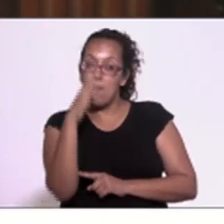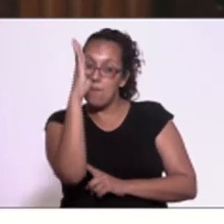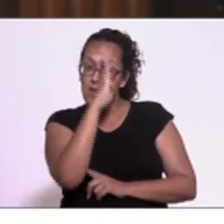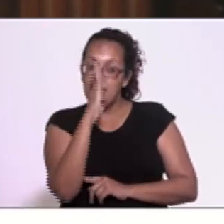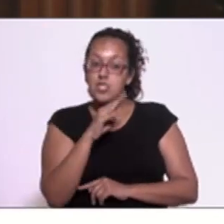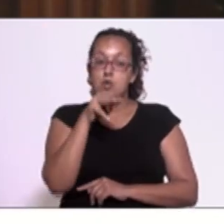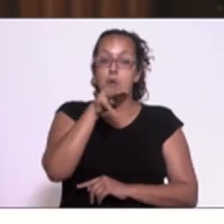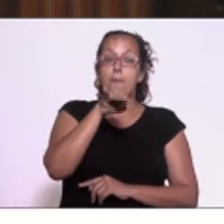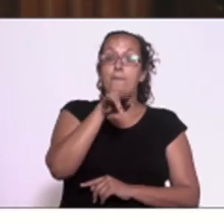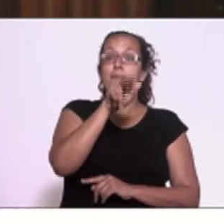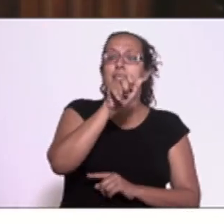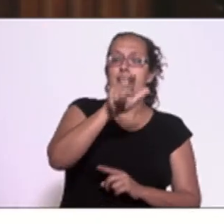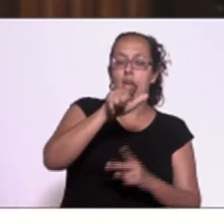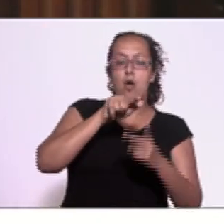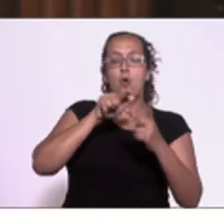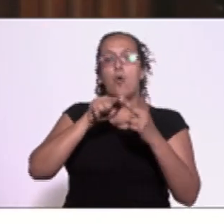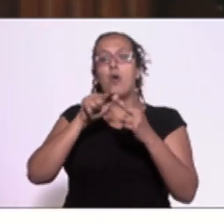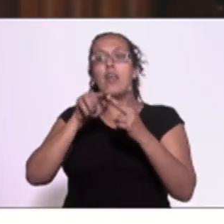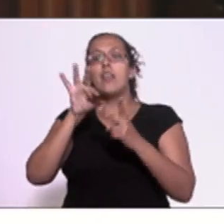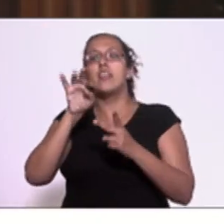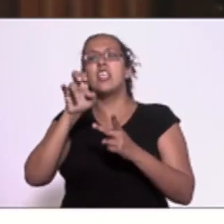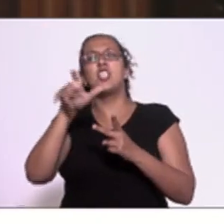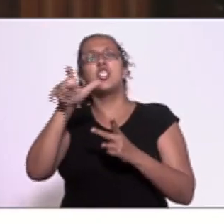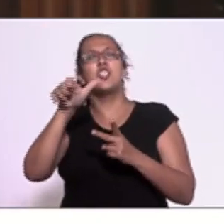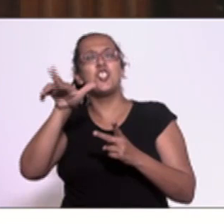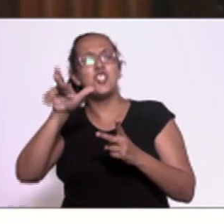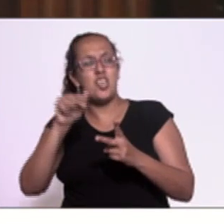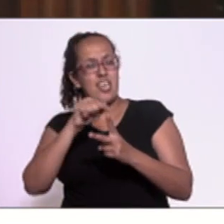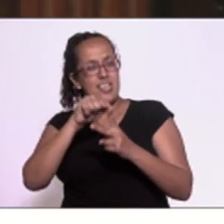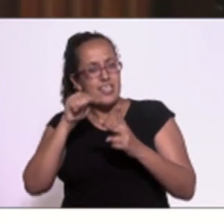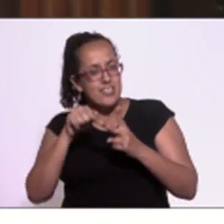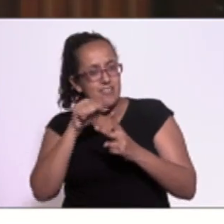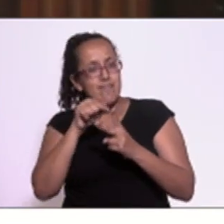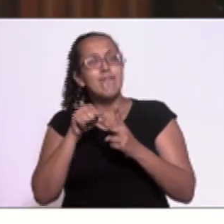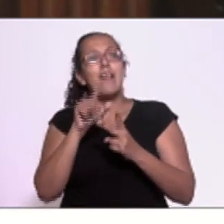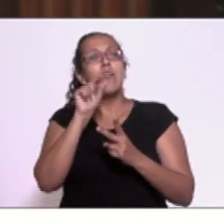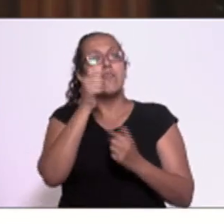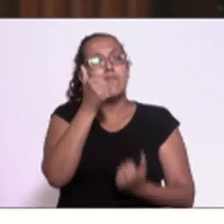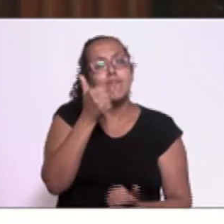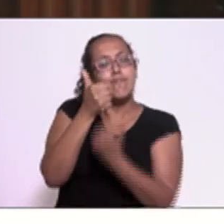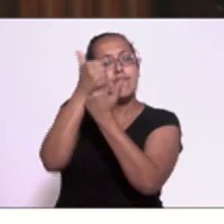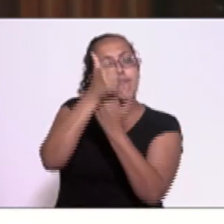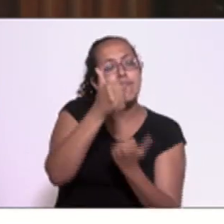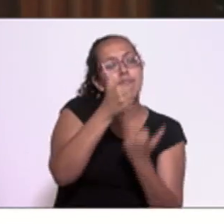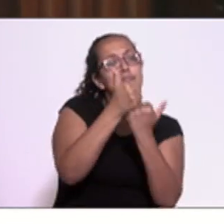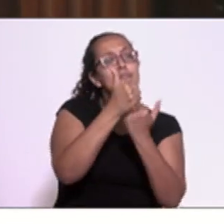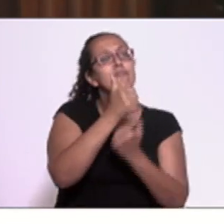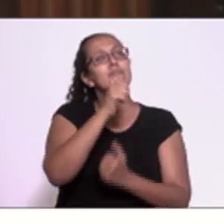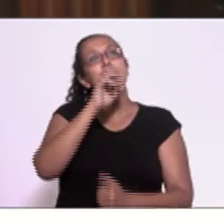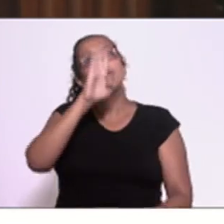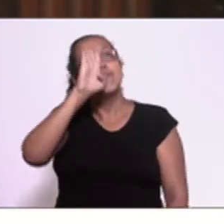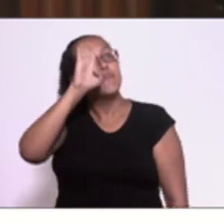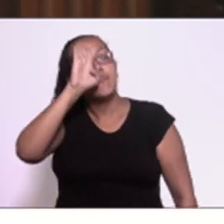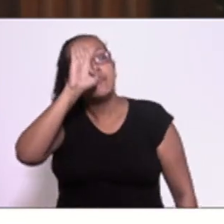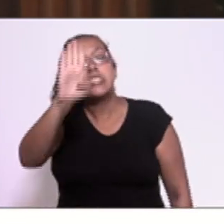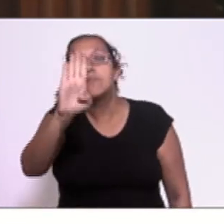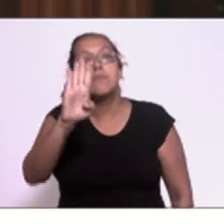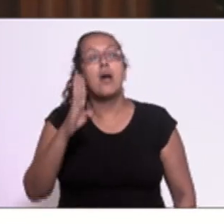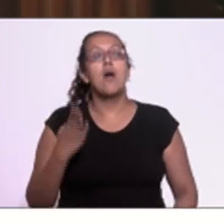Lemos e Teixeira Leite, como já foi colocado aqui por outras pessoas, foram os principais